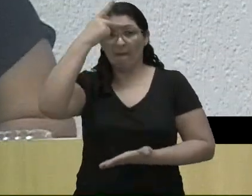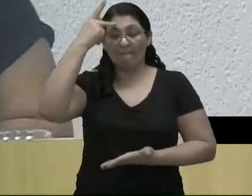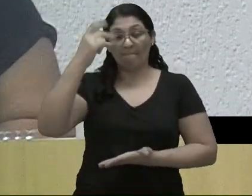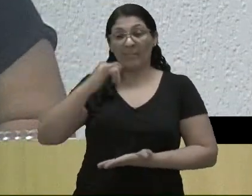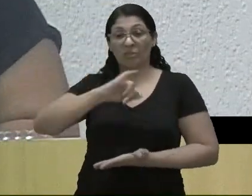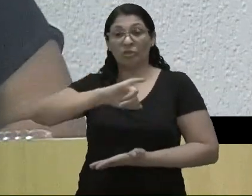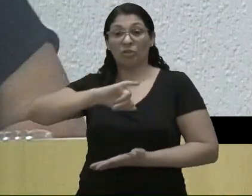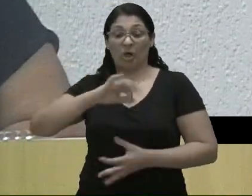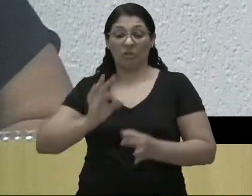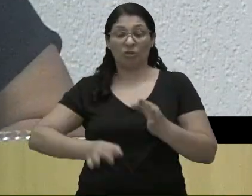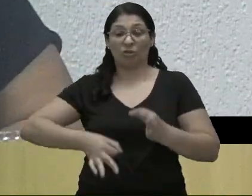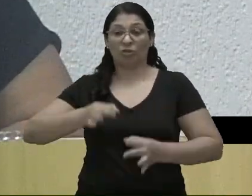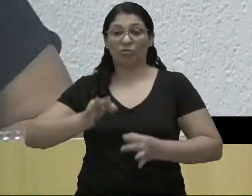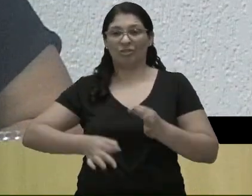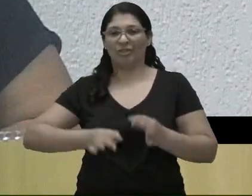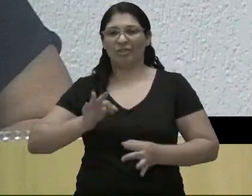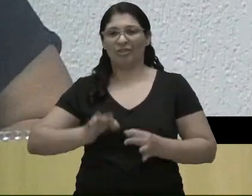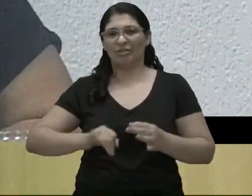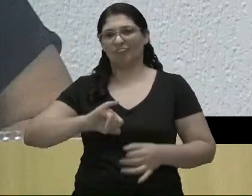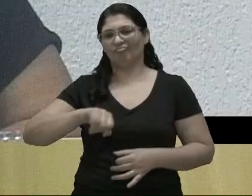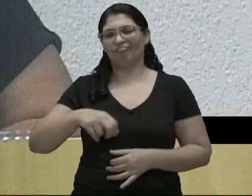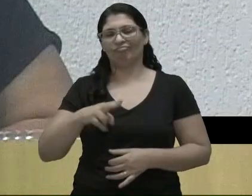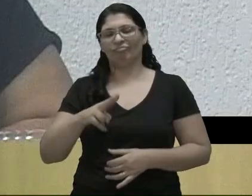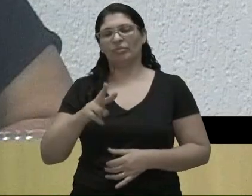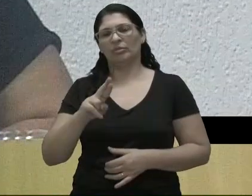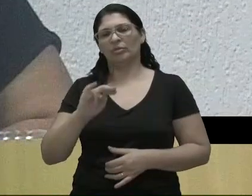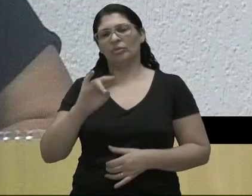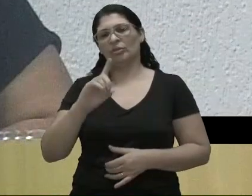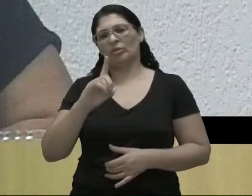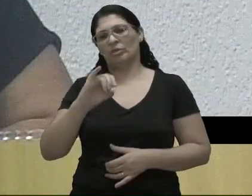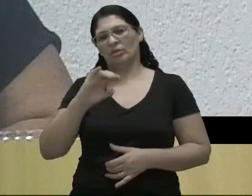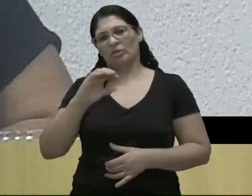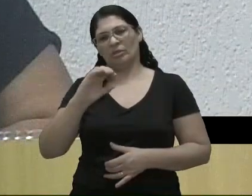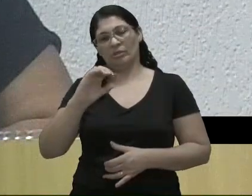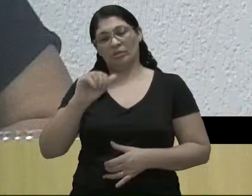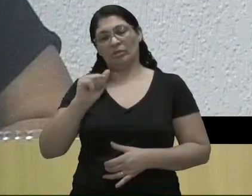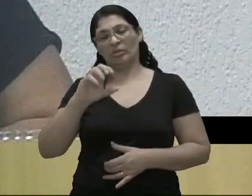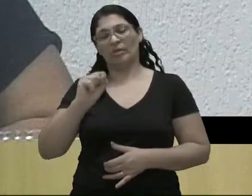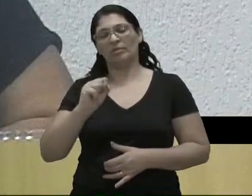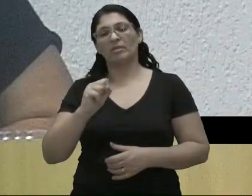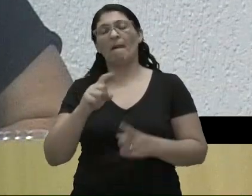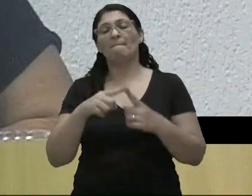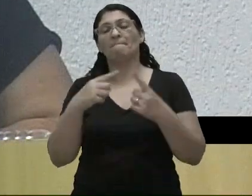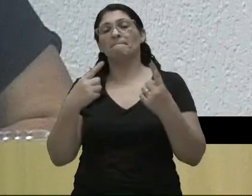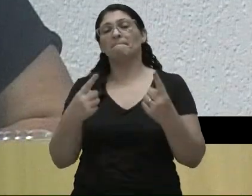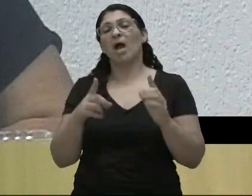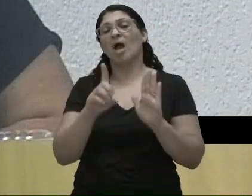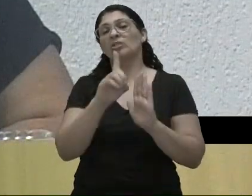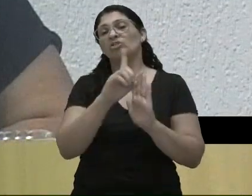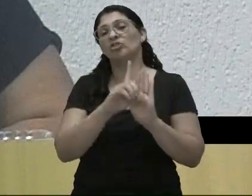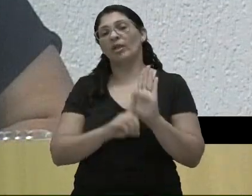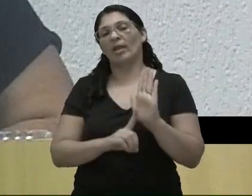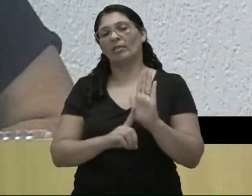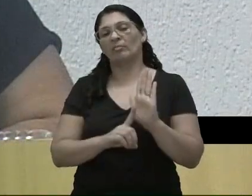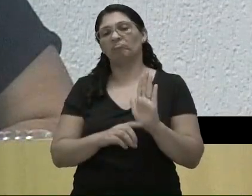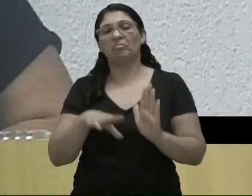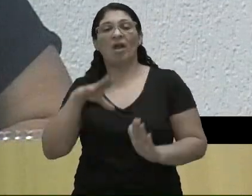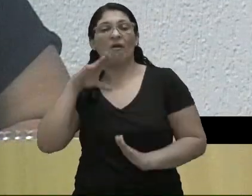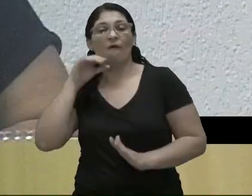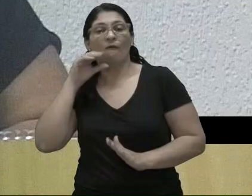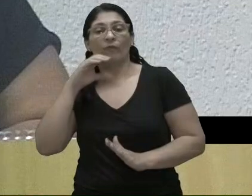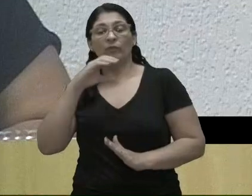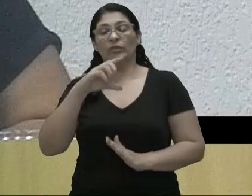jurídicas e os direitos, né? Um funcionário CLT tem lá seu fundo de